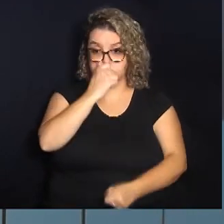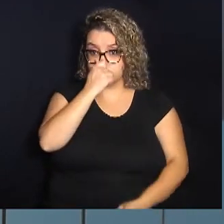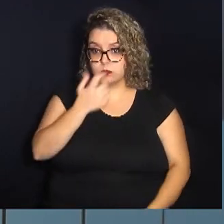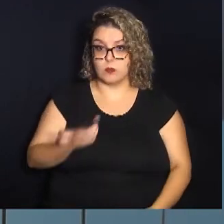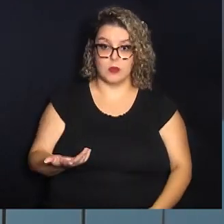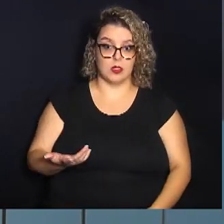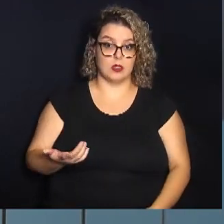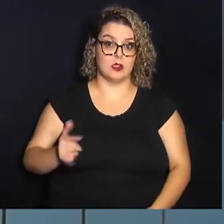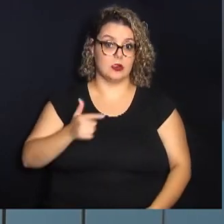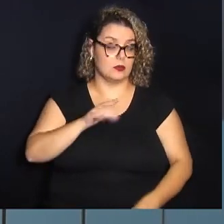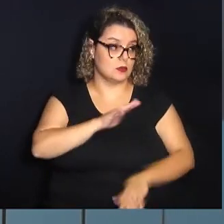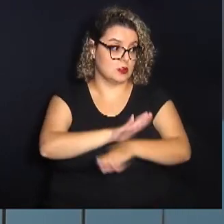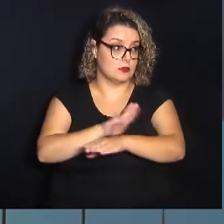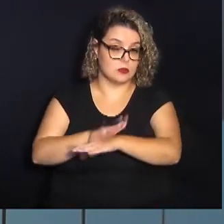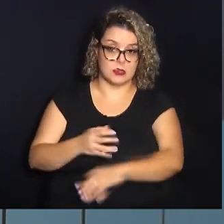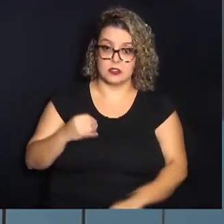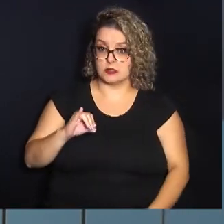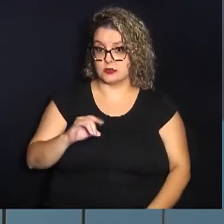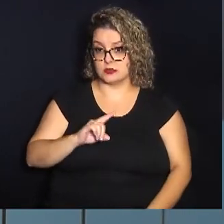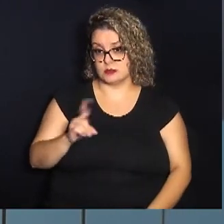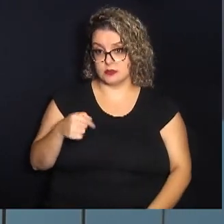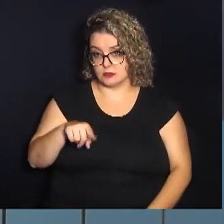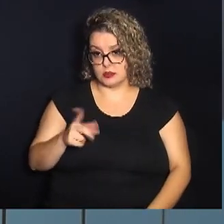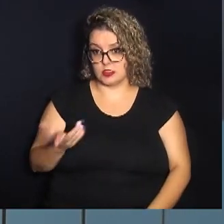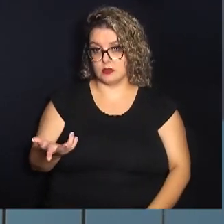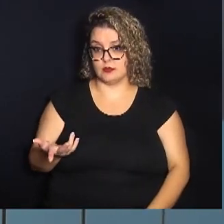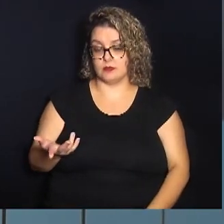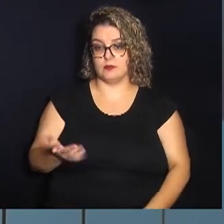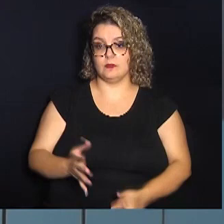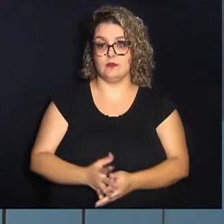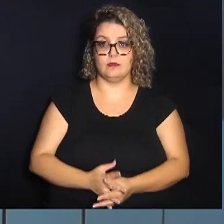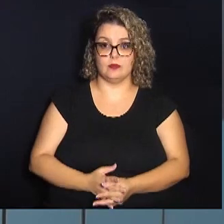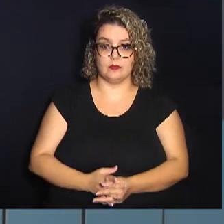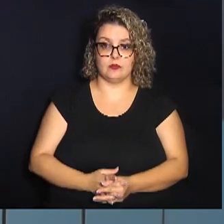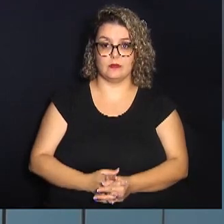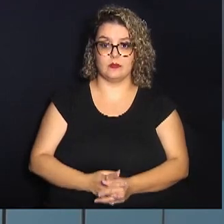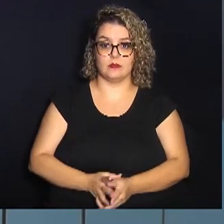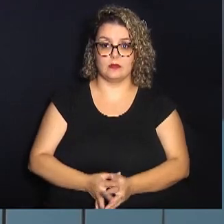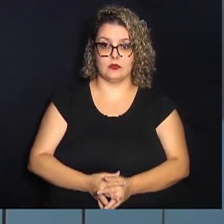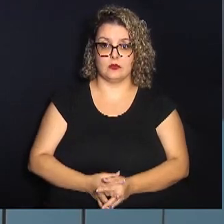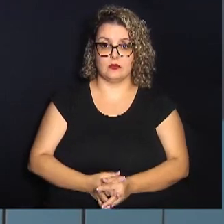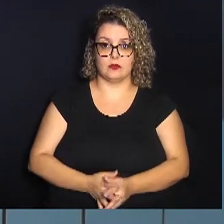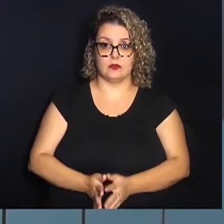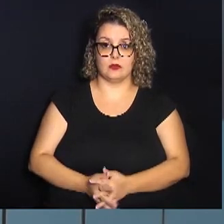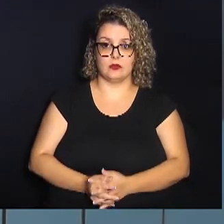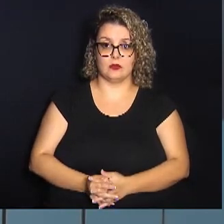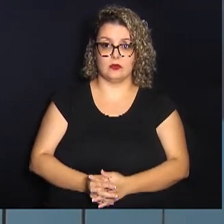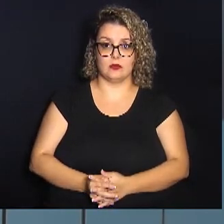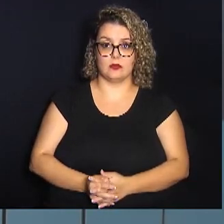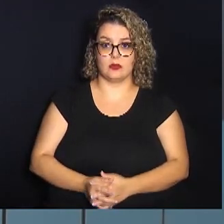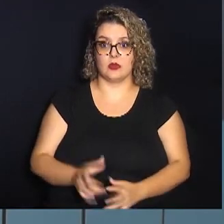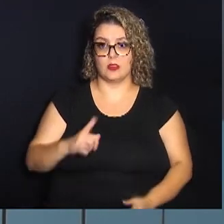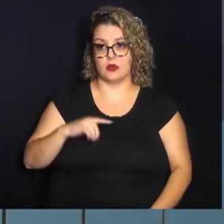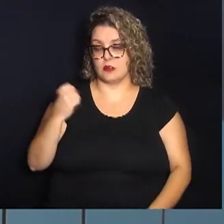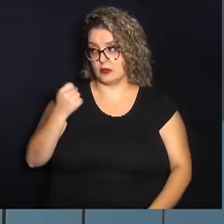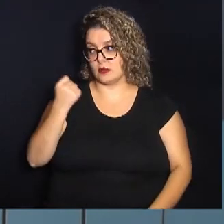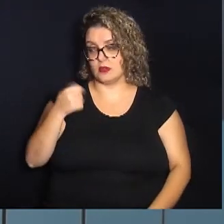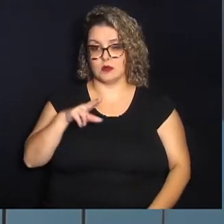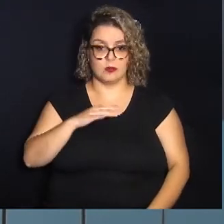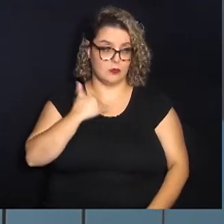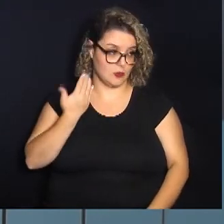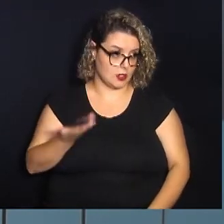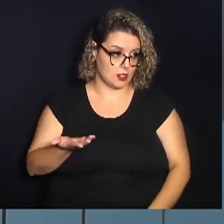sem assistência caso ela não vá e venha morrer, né? Venha ter um agravamento aí do